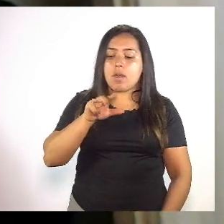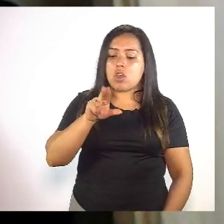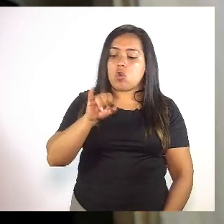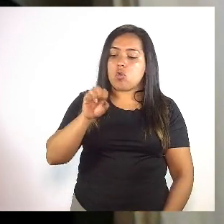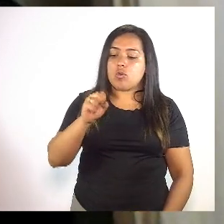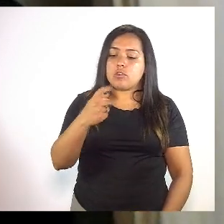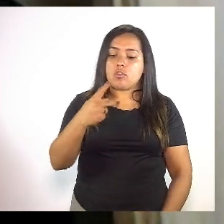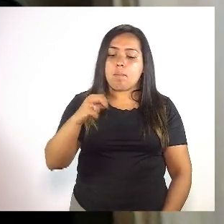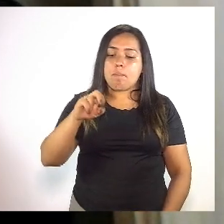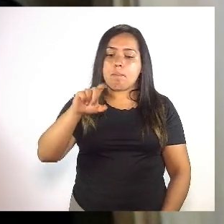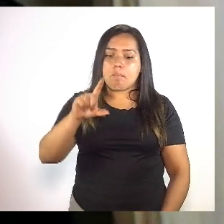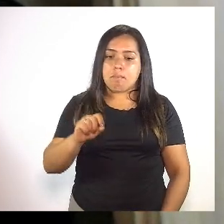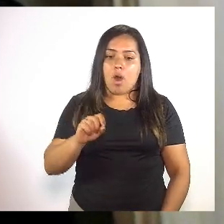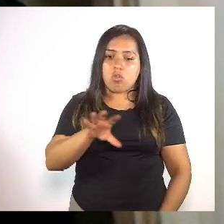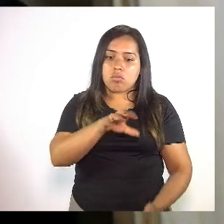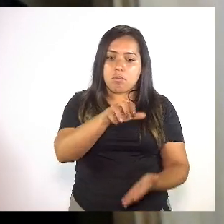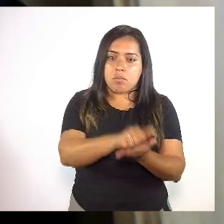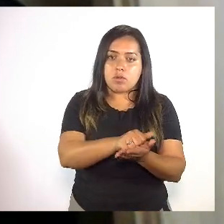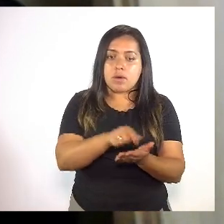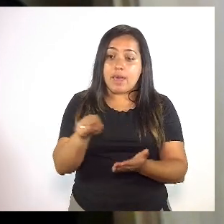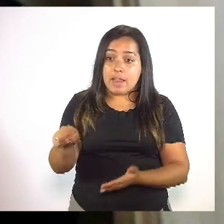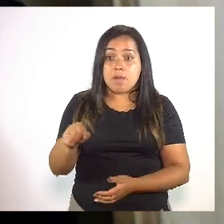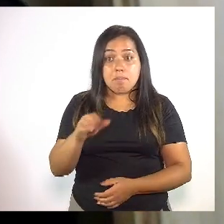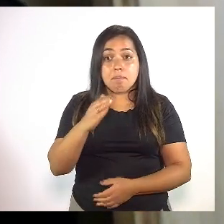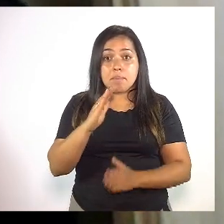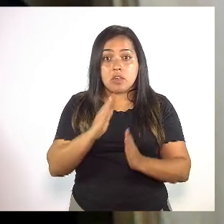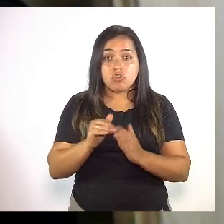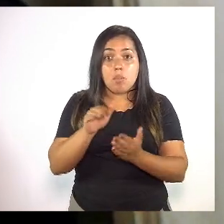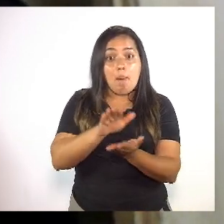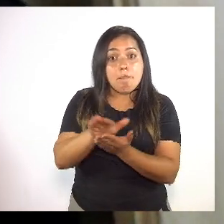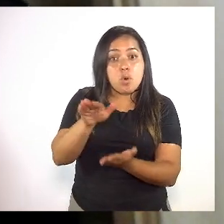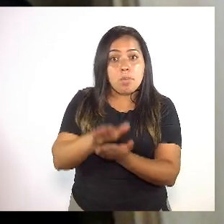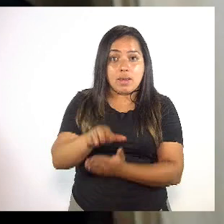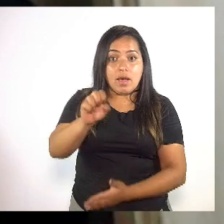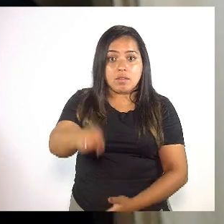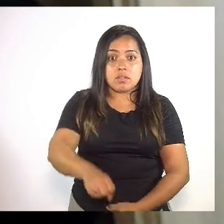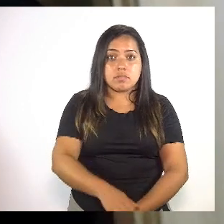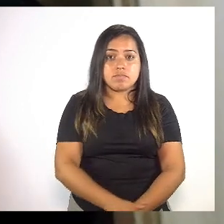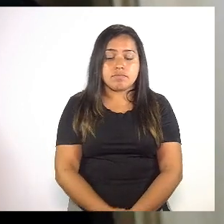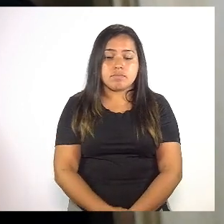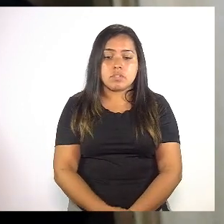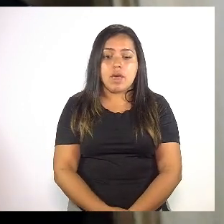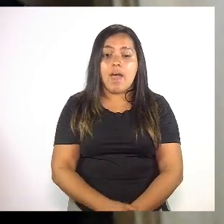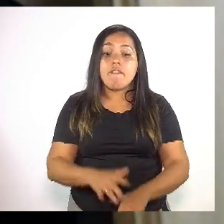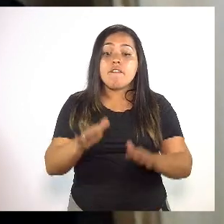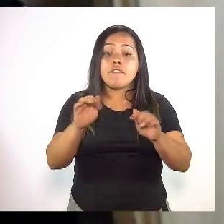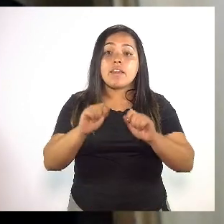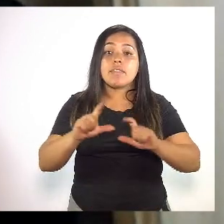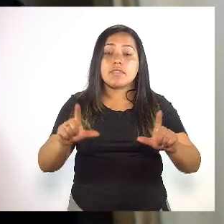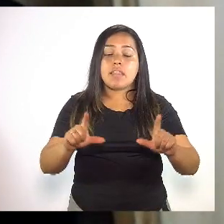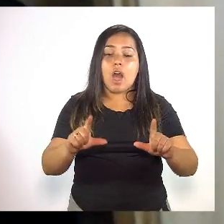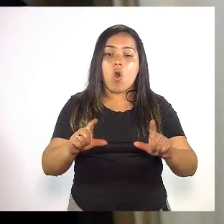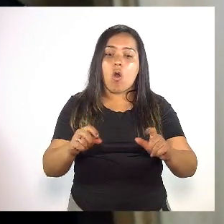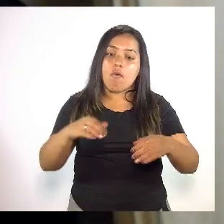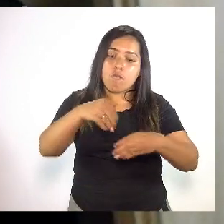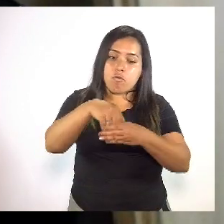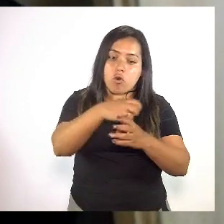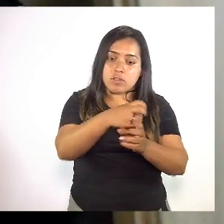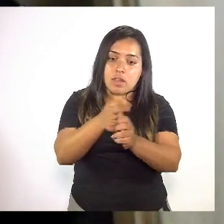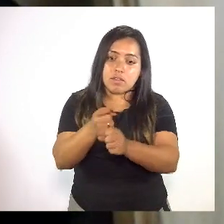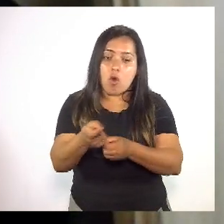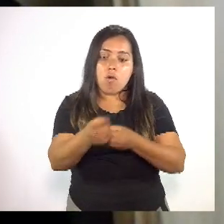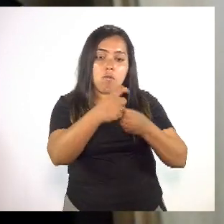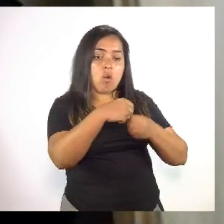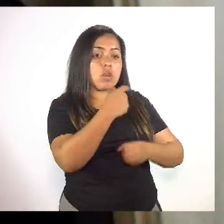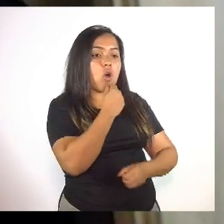conforme pedido pelo próprio. E, finalizando a votação, retorno à presidência ao nosso ilustre,